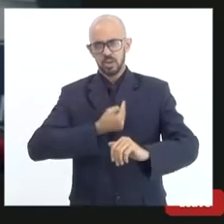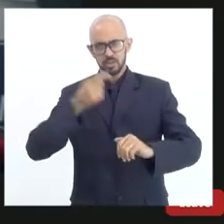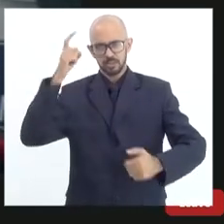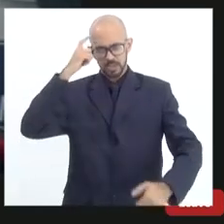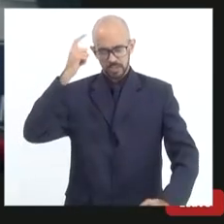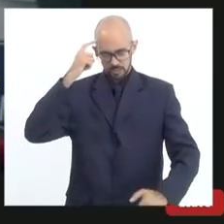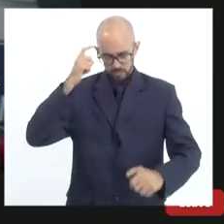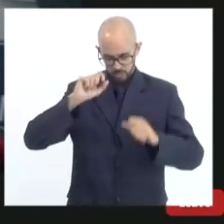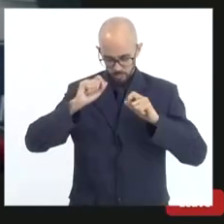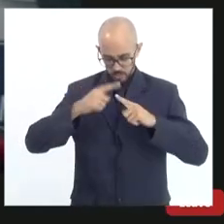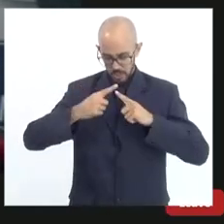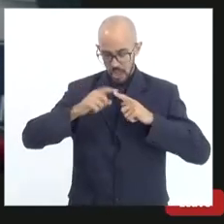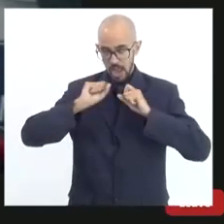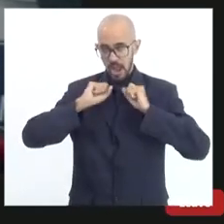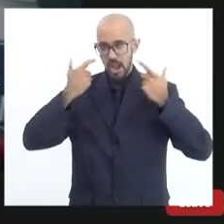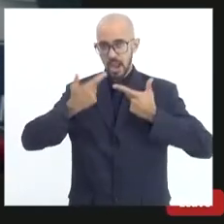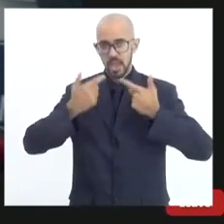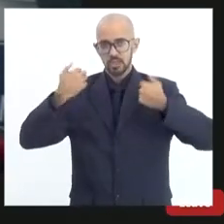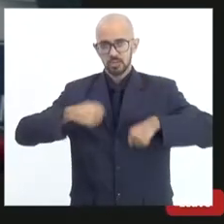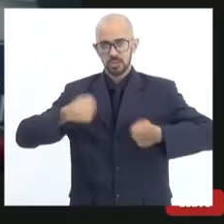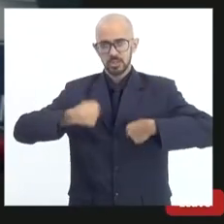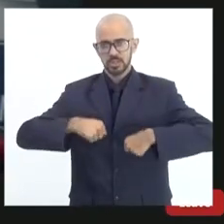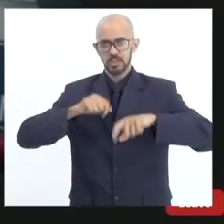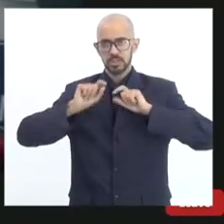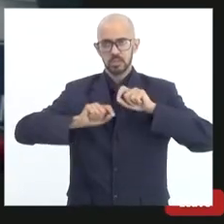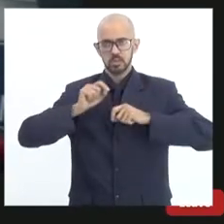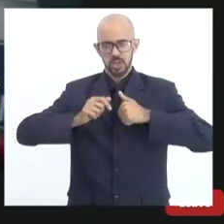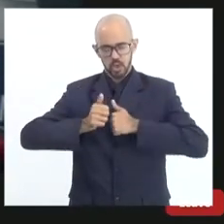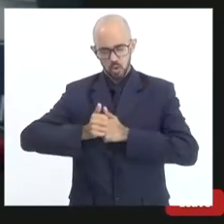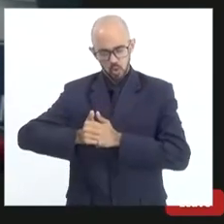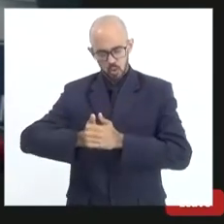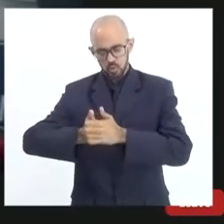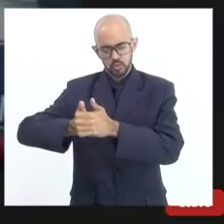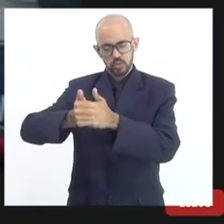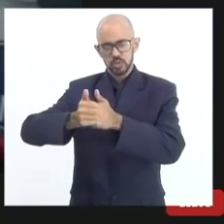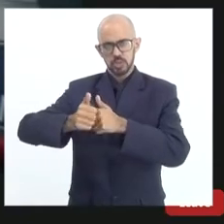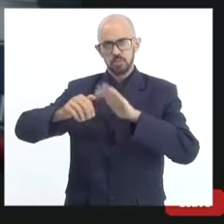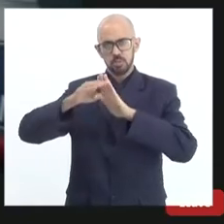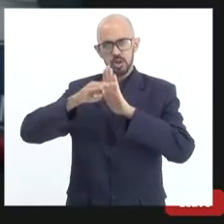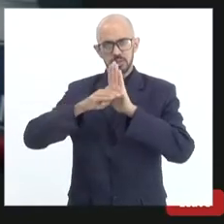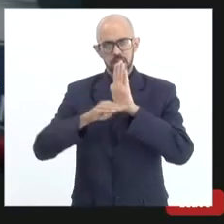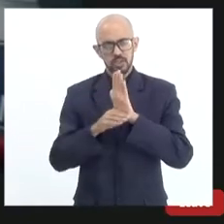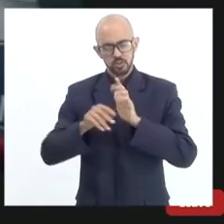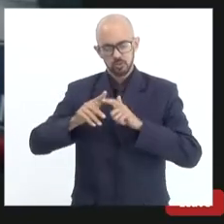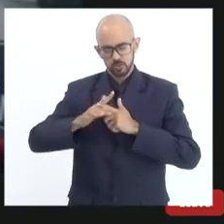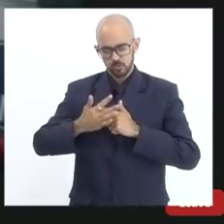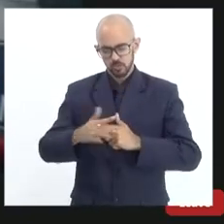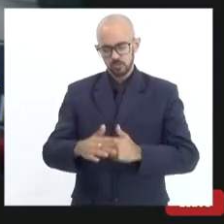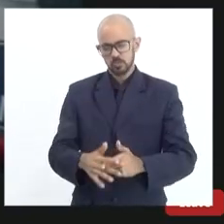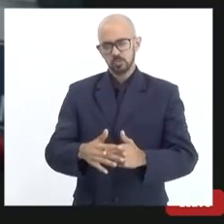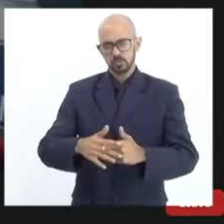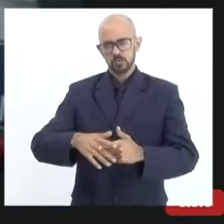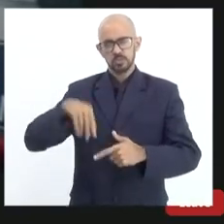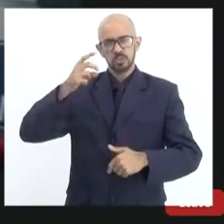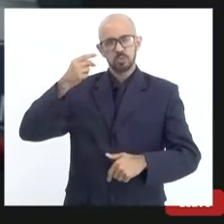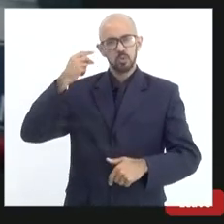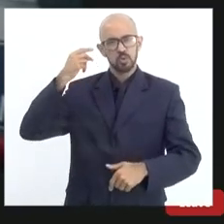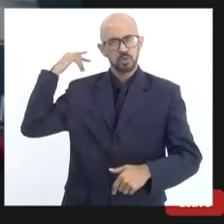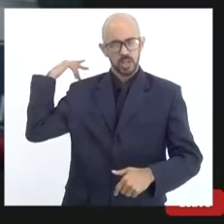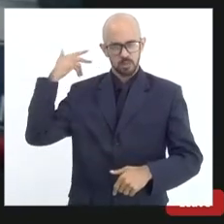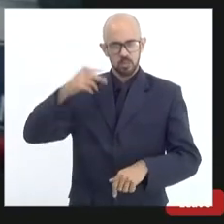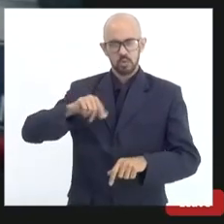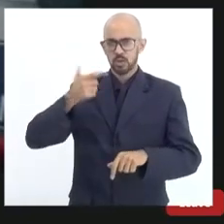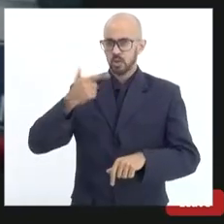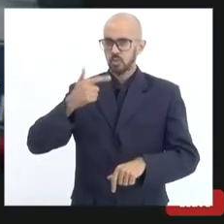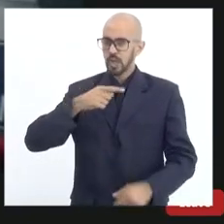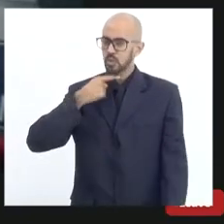casa legislativa ela também precisa conduzir processos de reparação histórica. E, sem dúvida